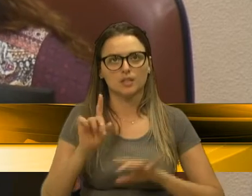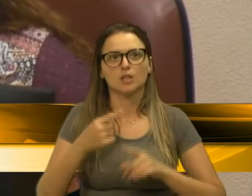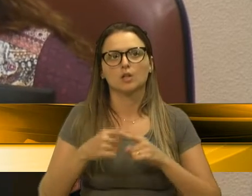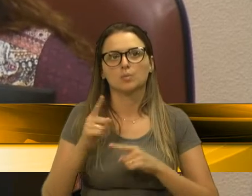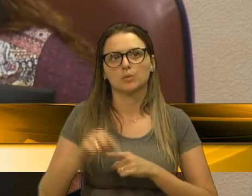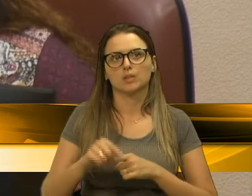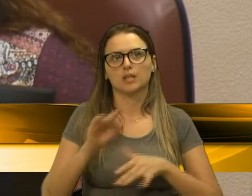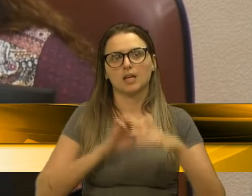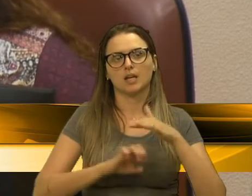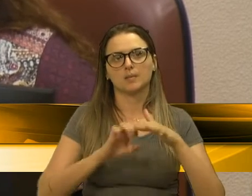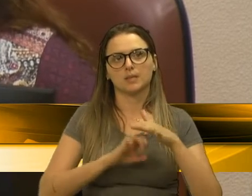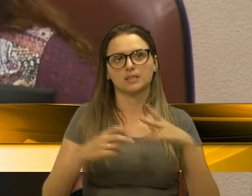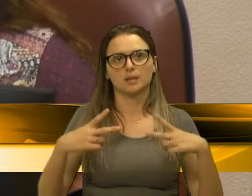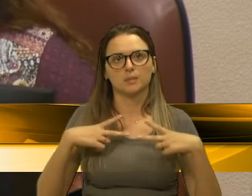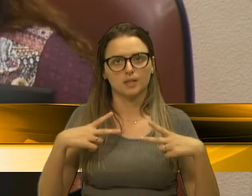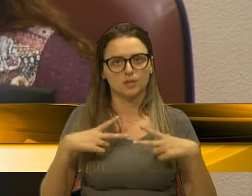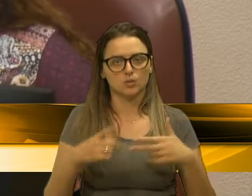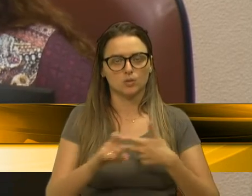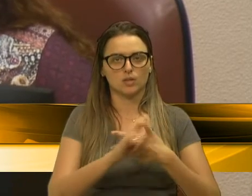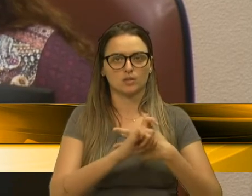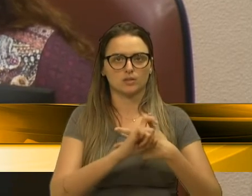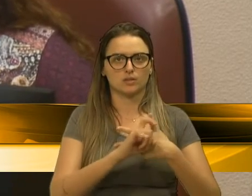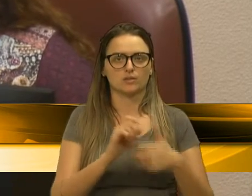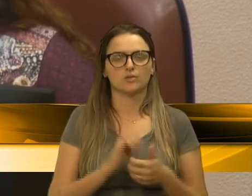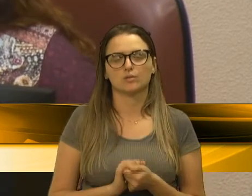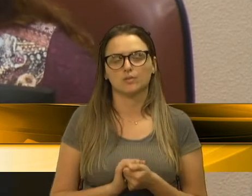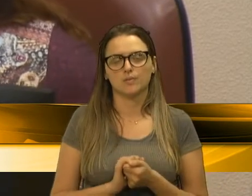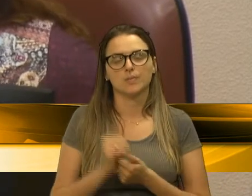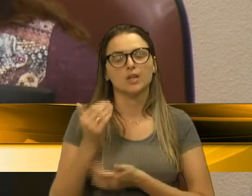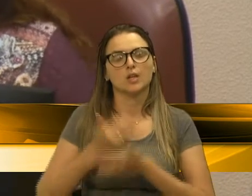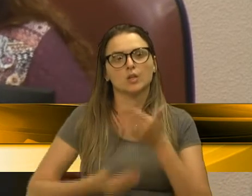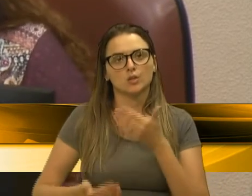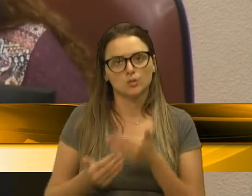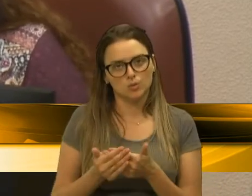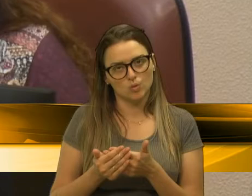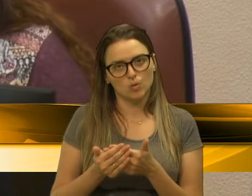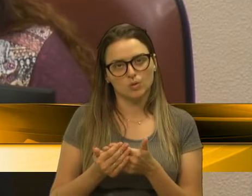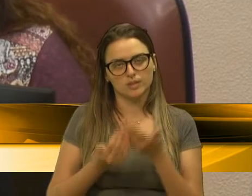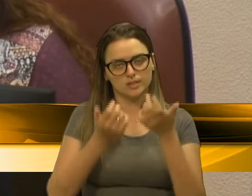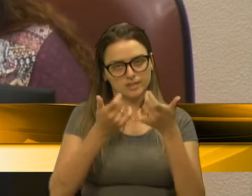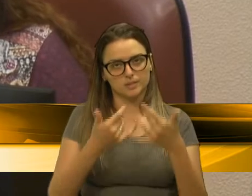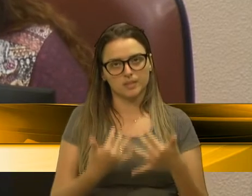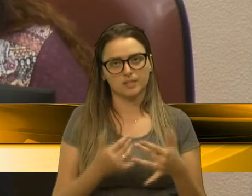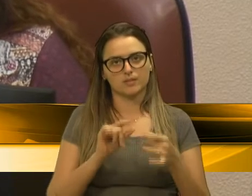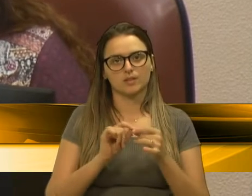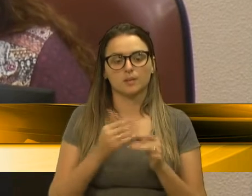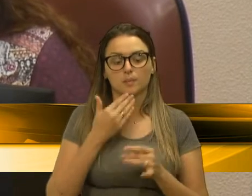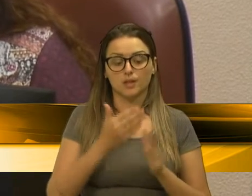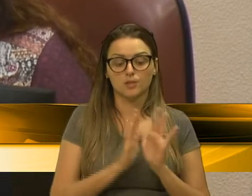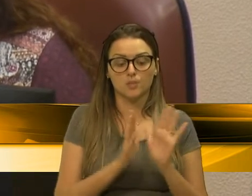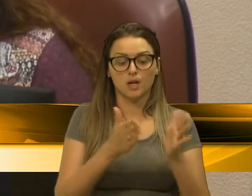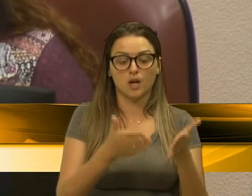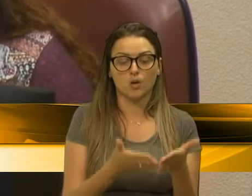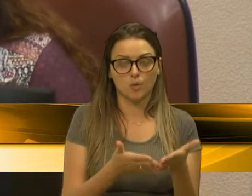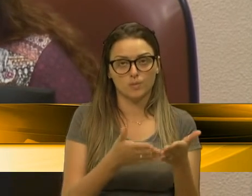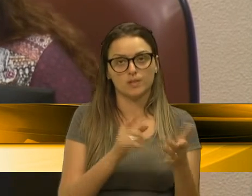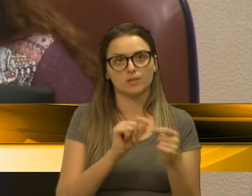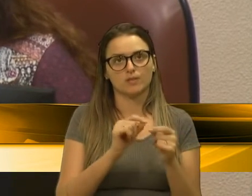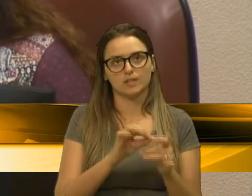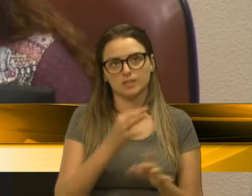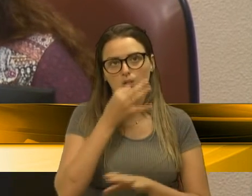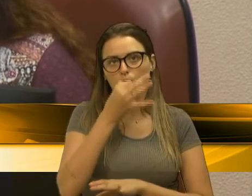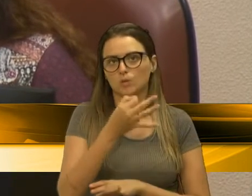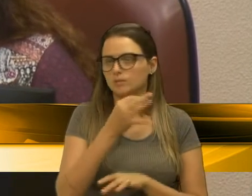competência privativa do Executivo. Esses os fundamentos pelos quais sugerimos à comissão consulente que opine